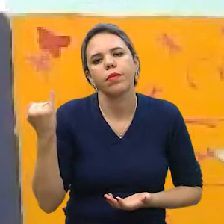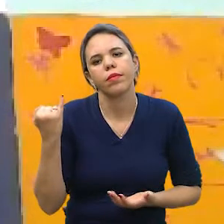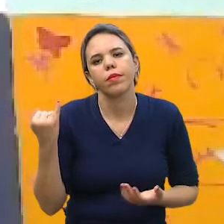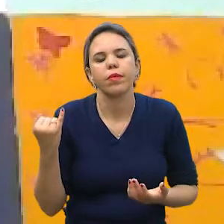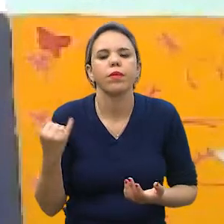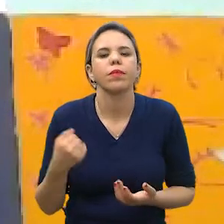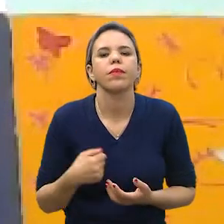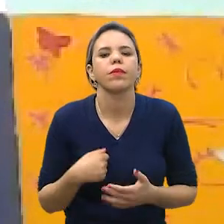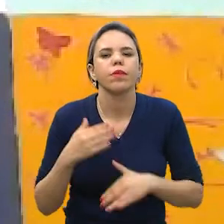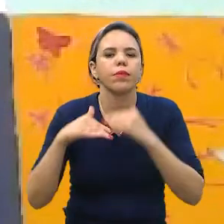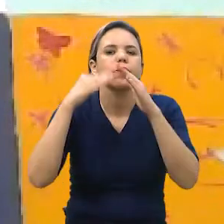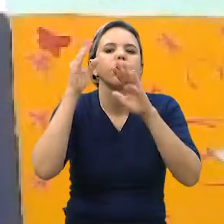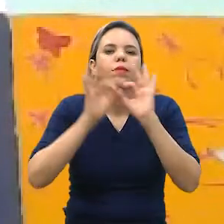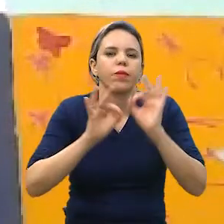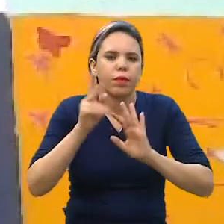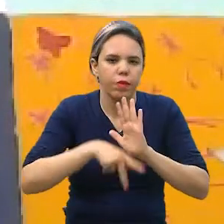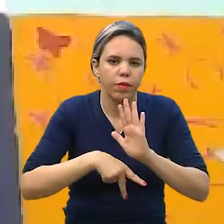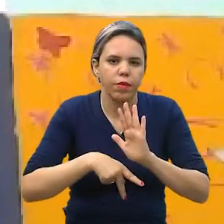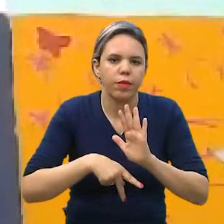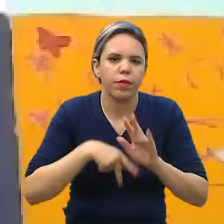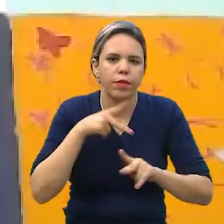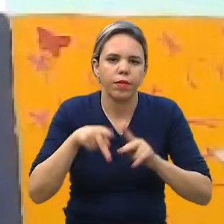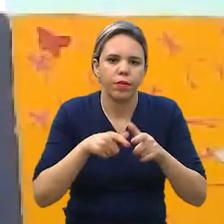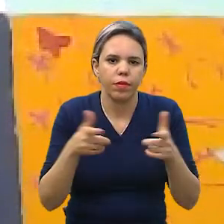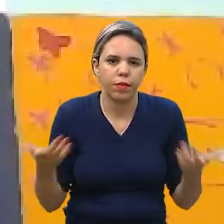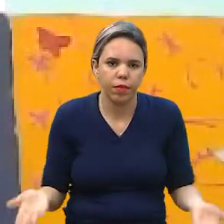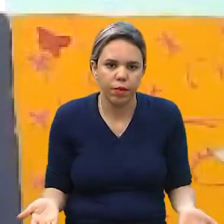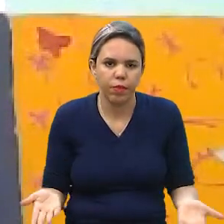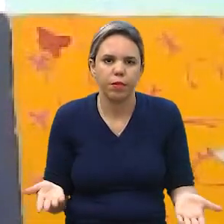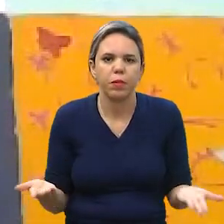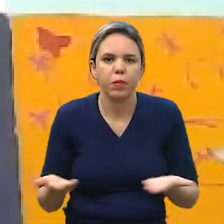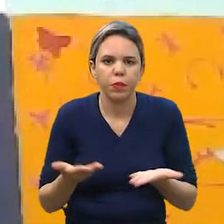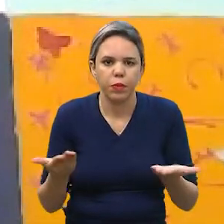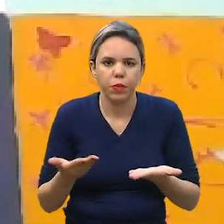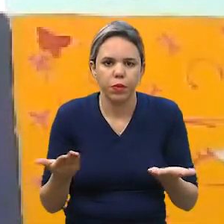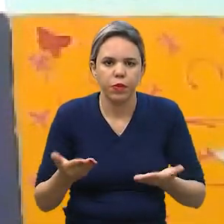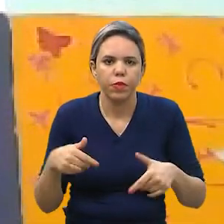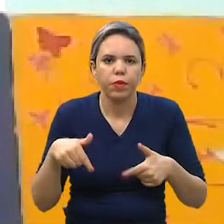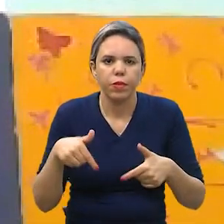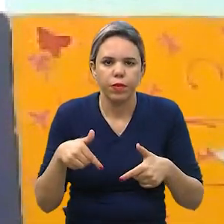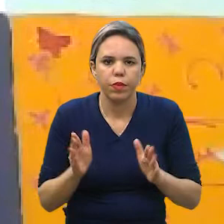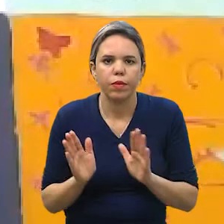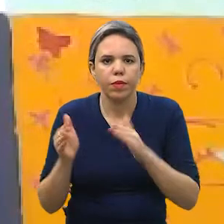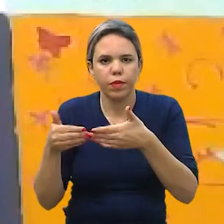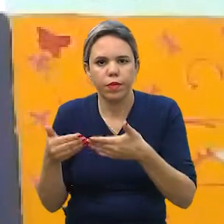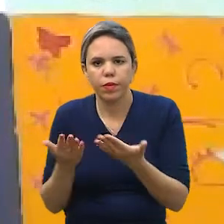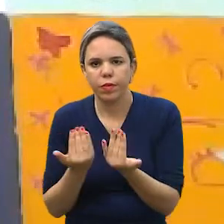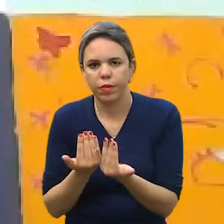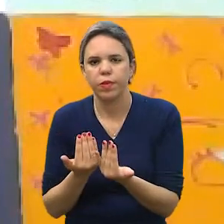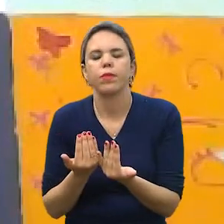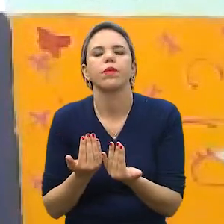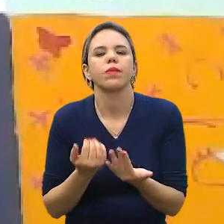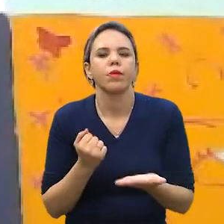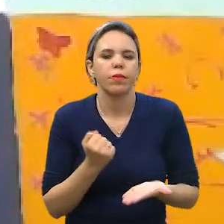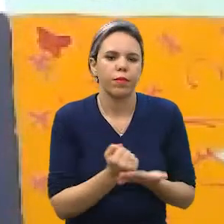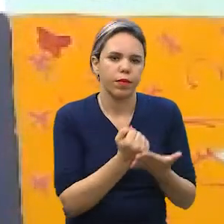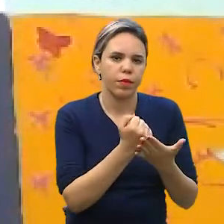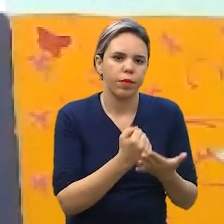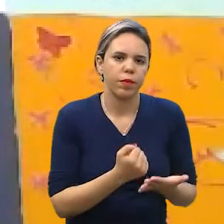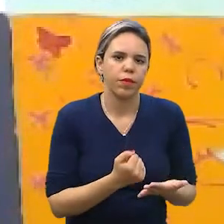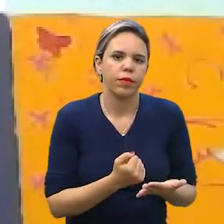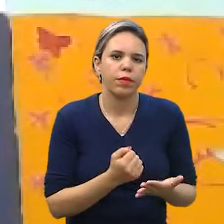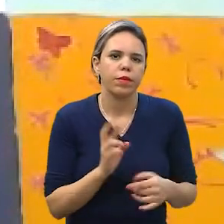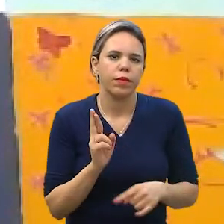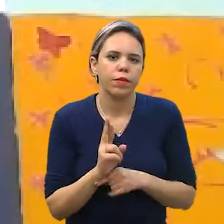também a gente desenvolver projetos com esses públicos. Então, hoje, além do trabalho focado no jovem, que ainda é